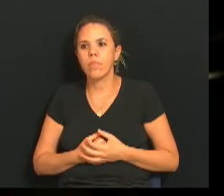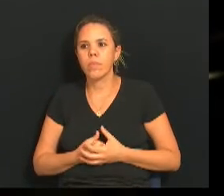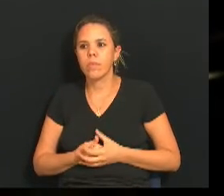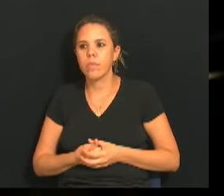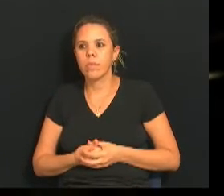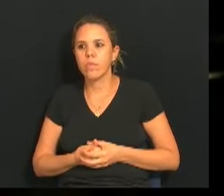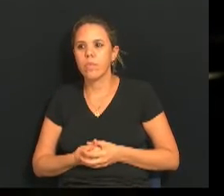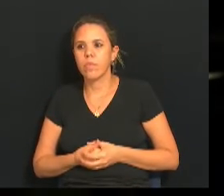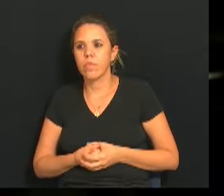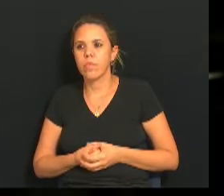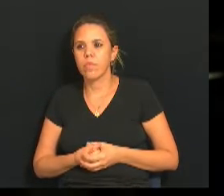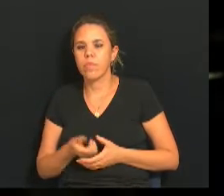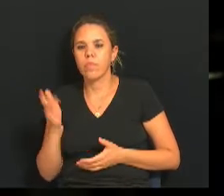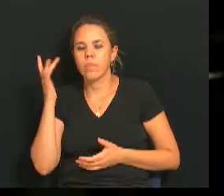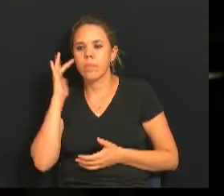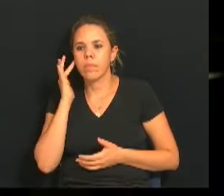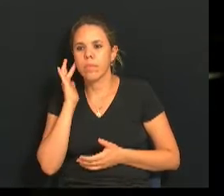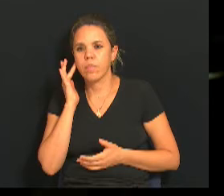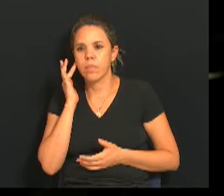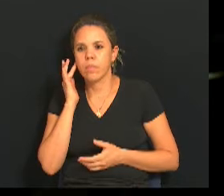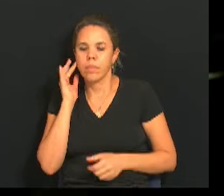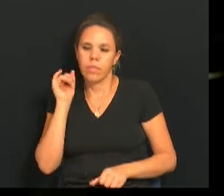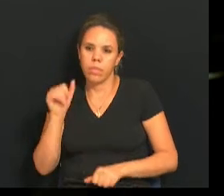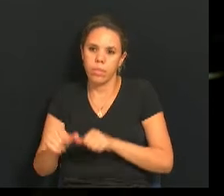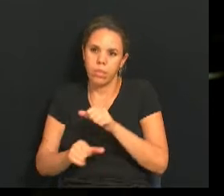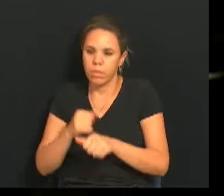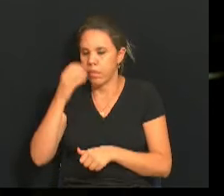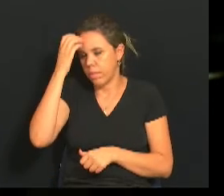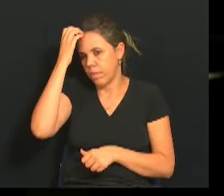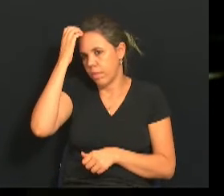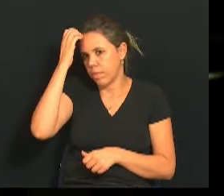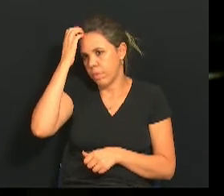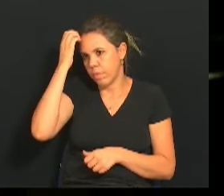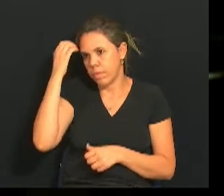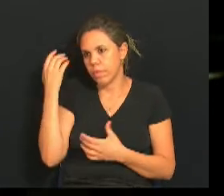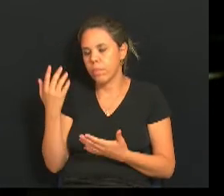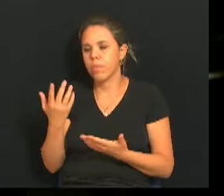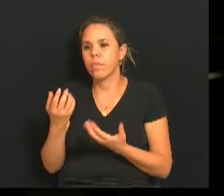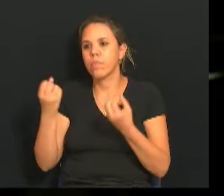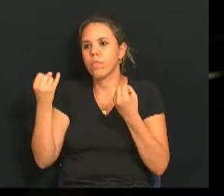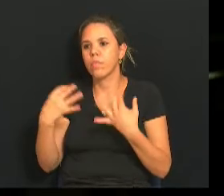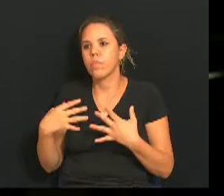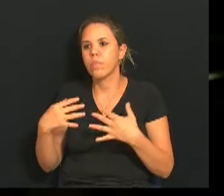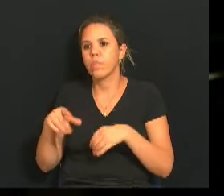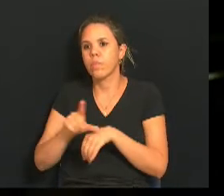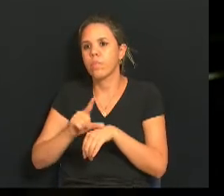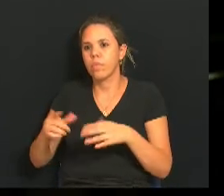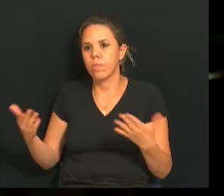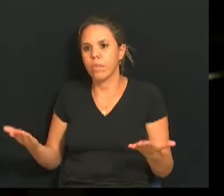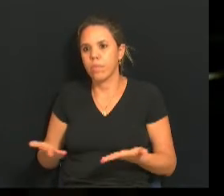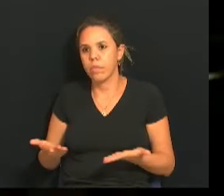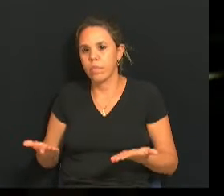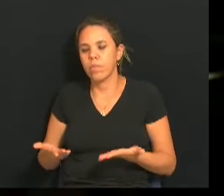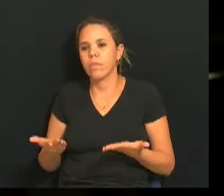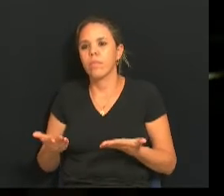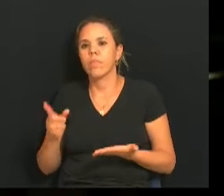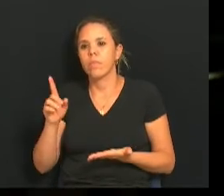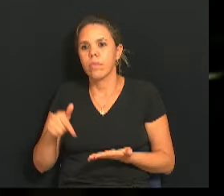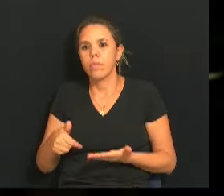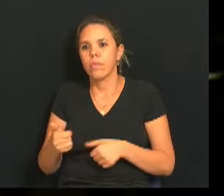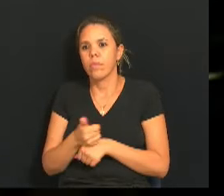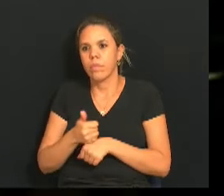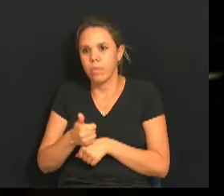Então, eu acho que esse item tem que ser alterado no sentido de a gente remeter para a legislação atual, que configura isso, os cargos de